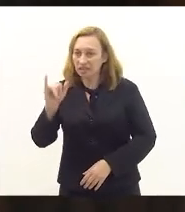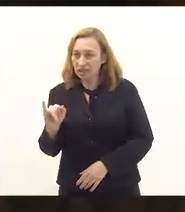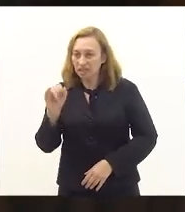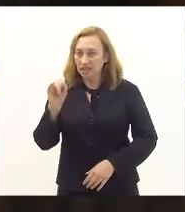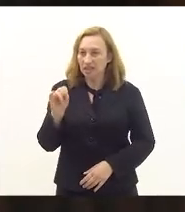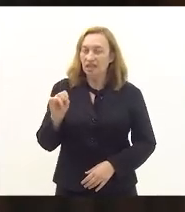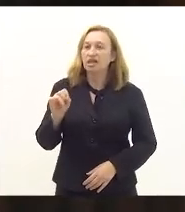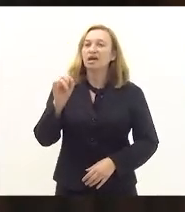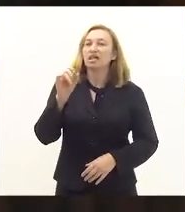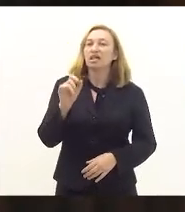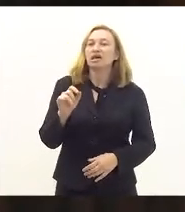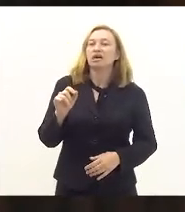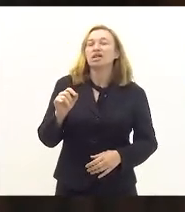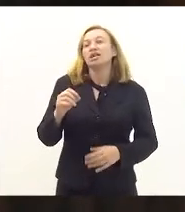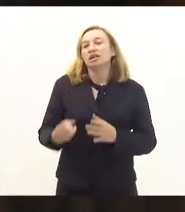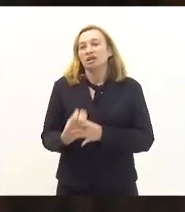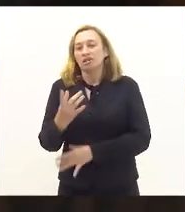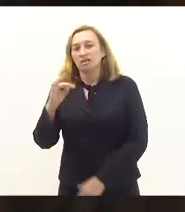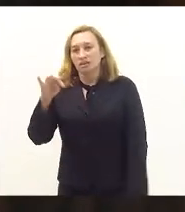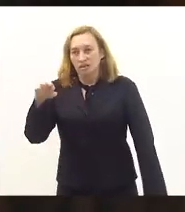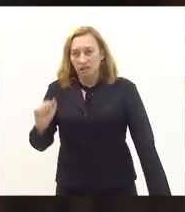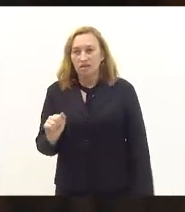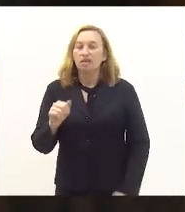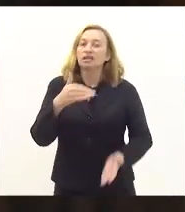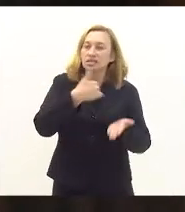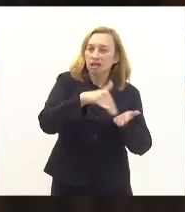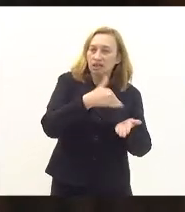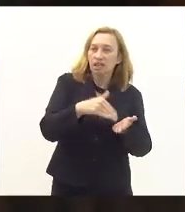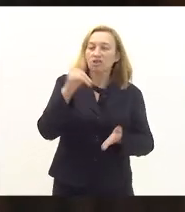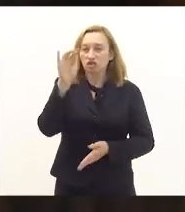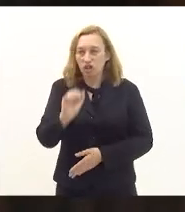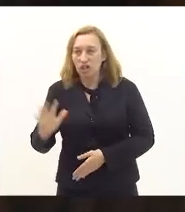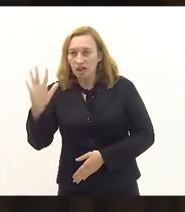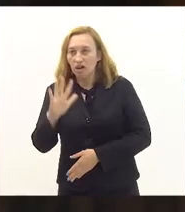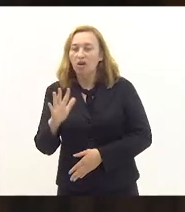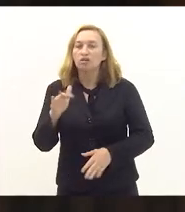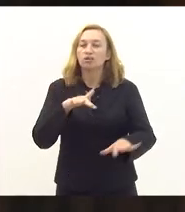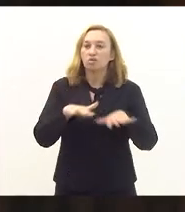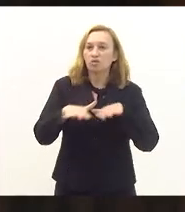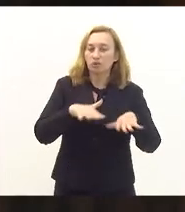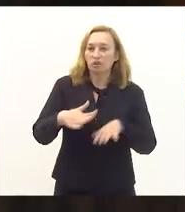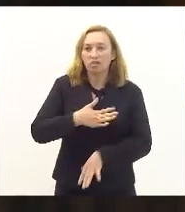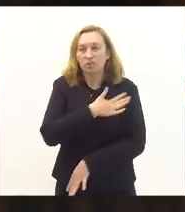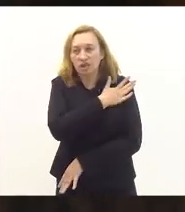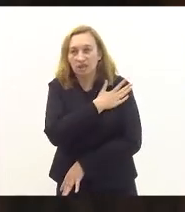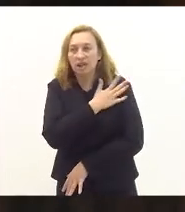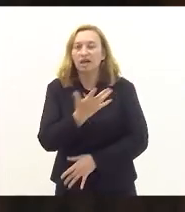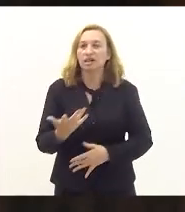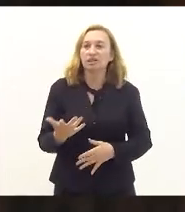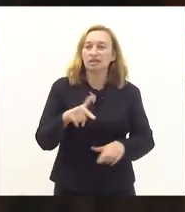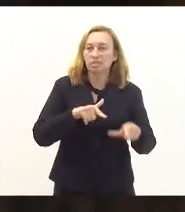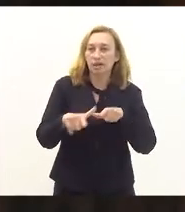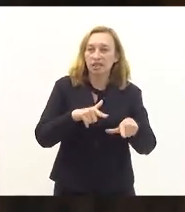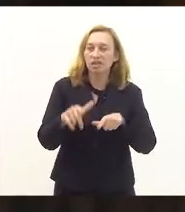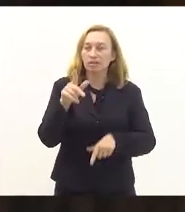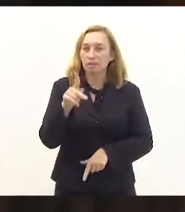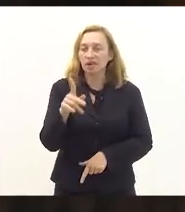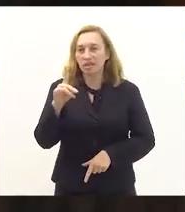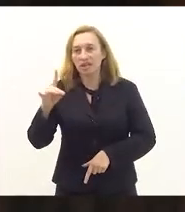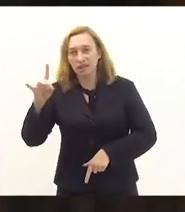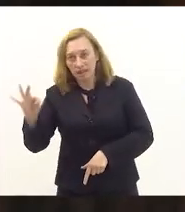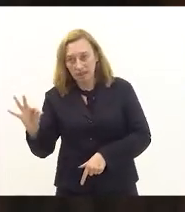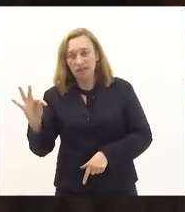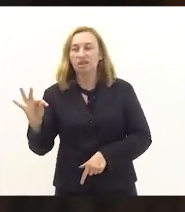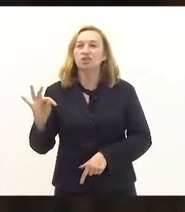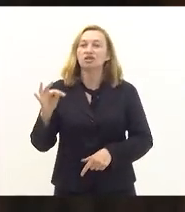Fundação Leonel Brizola, José Newton, secretário-geral do Movimento Comunitário Trabalhista do PDT Estadual,